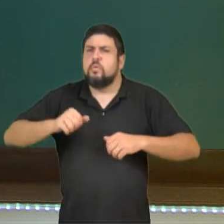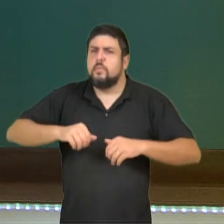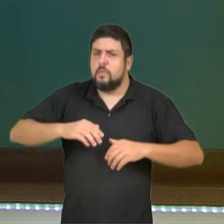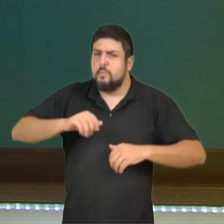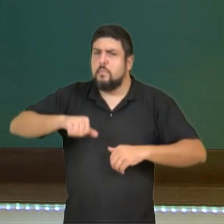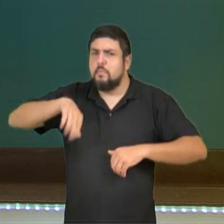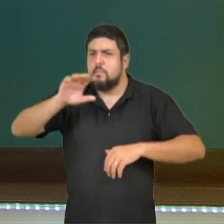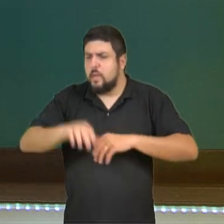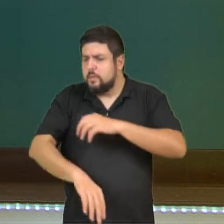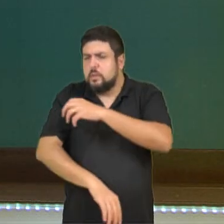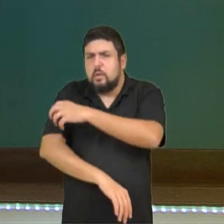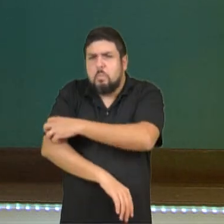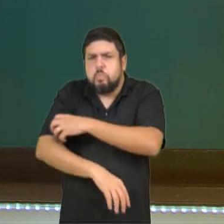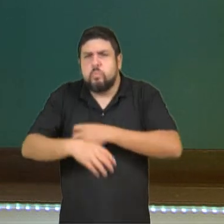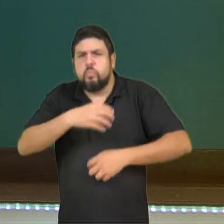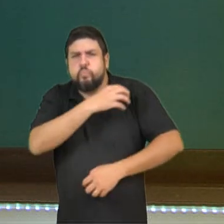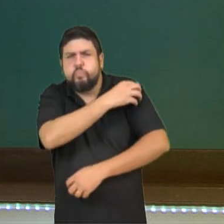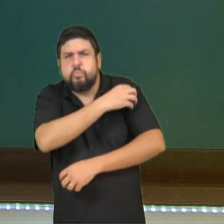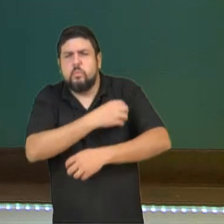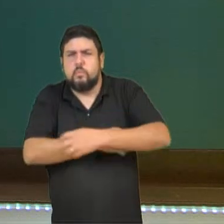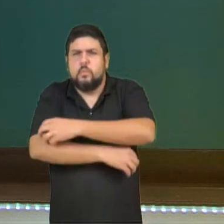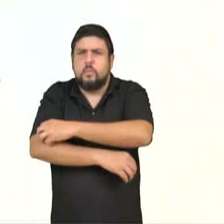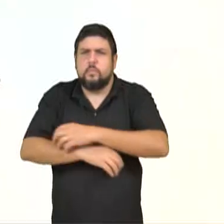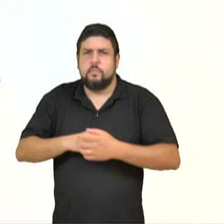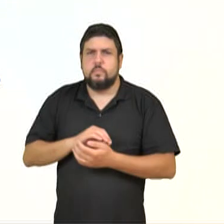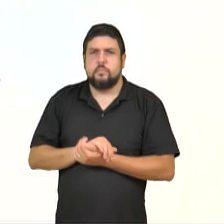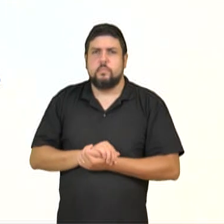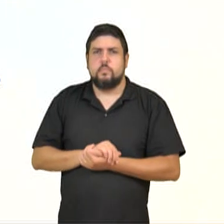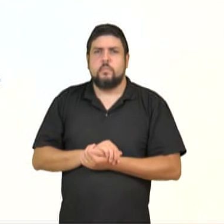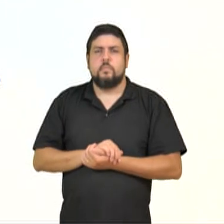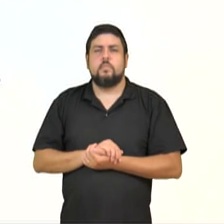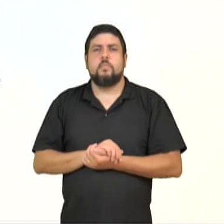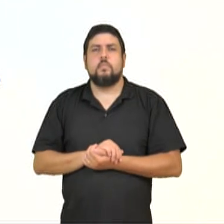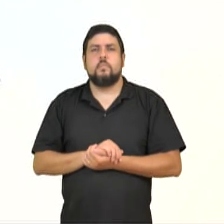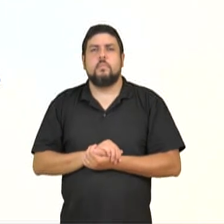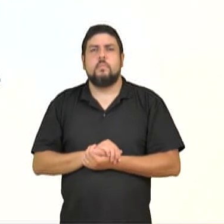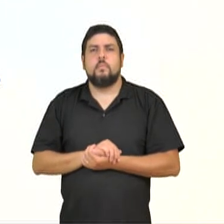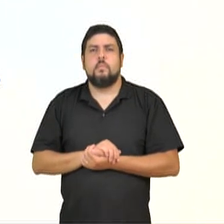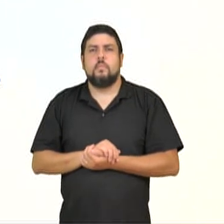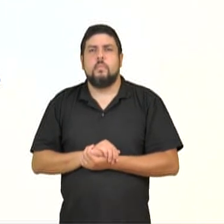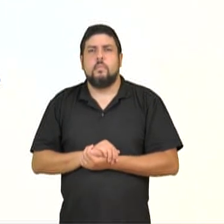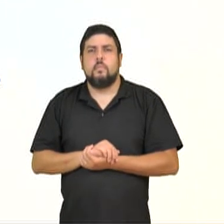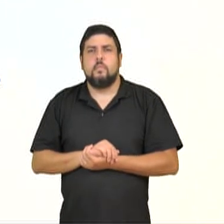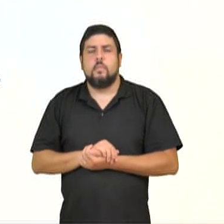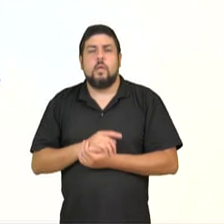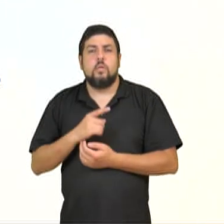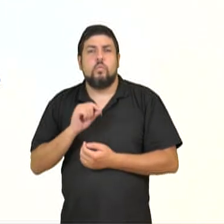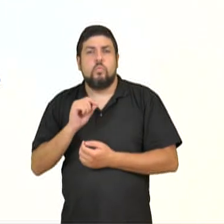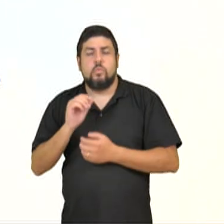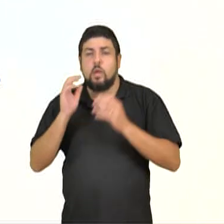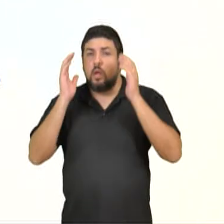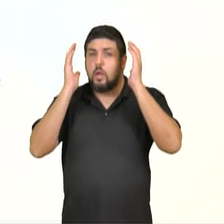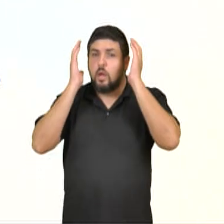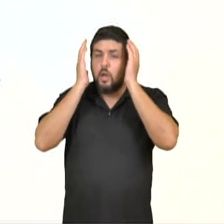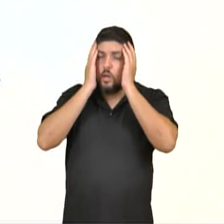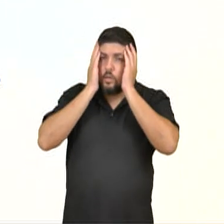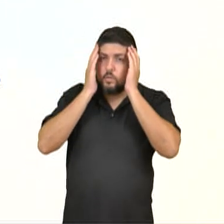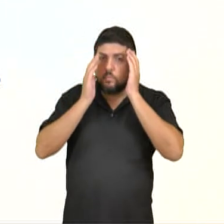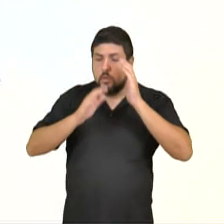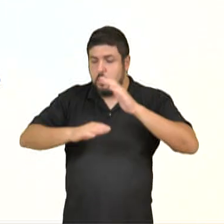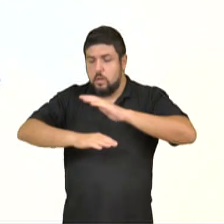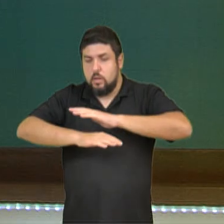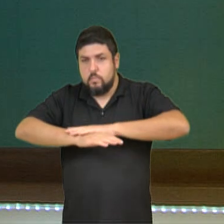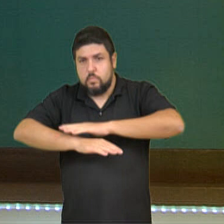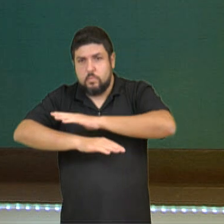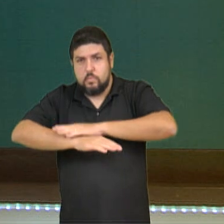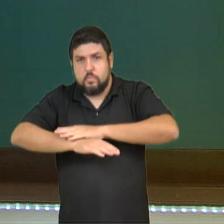e tipos, né, as partes do corpo. Na high school, né, que tem as partes do corpo, que é a cabeça, face, mão, punho e tornozelo,